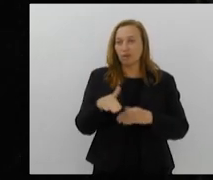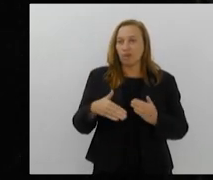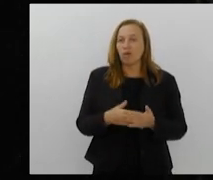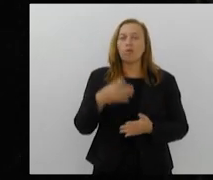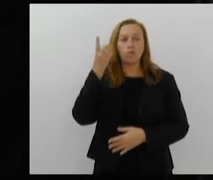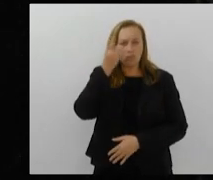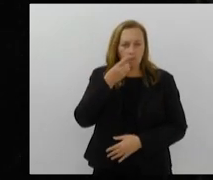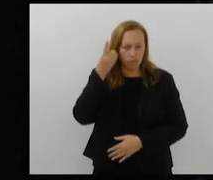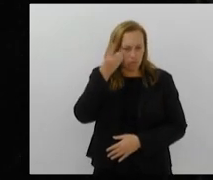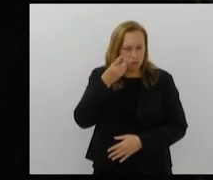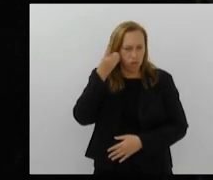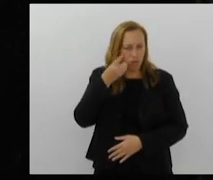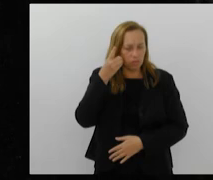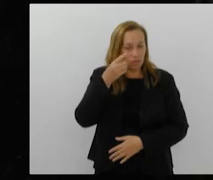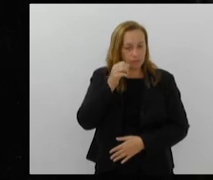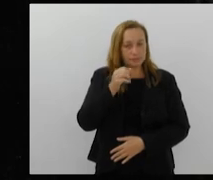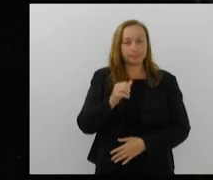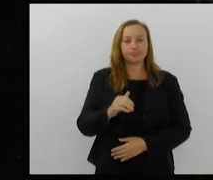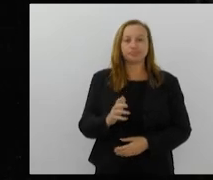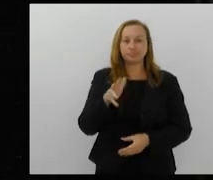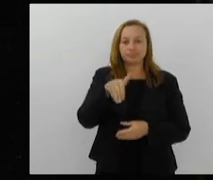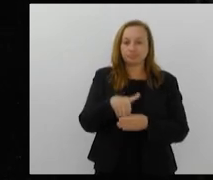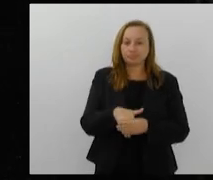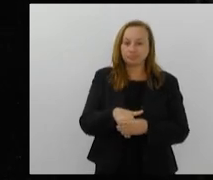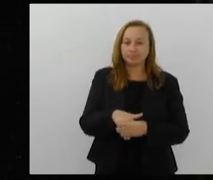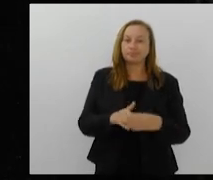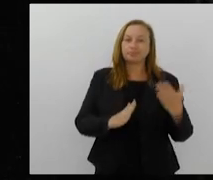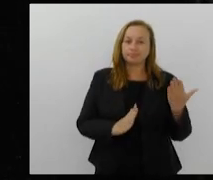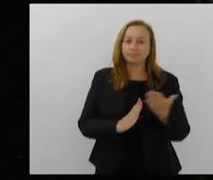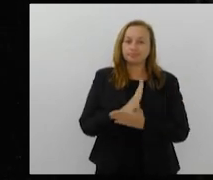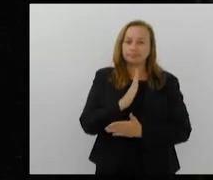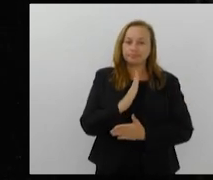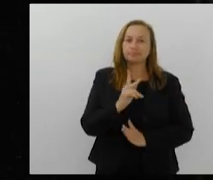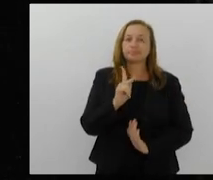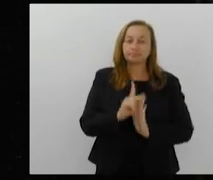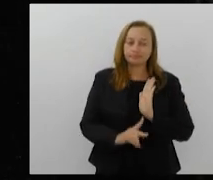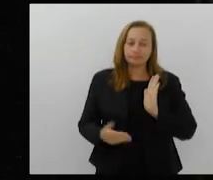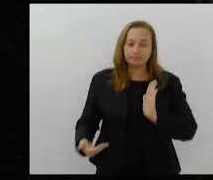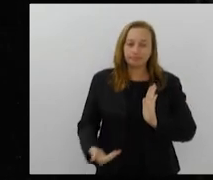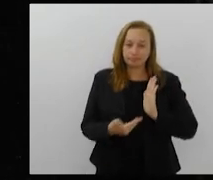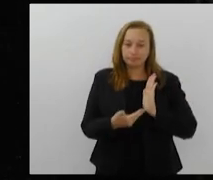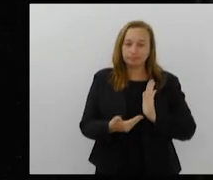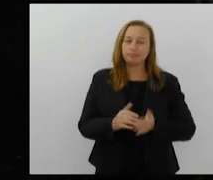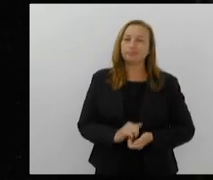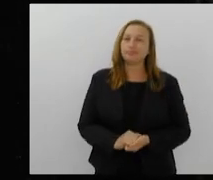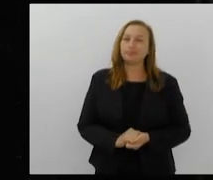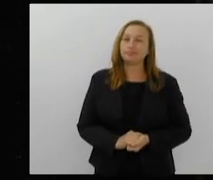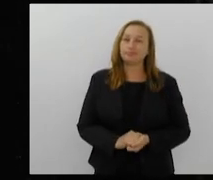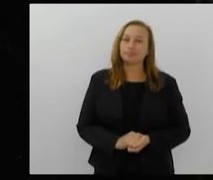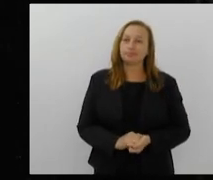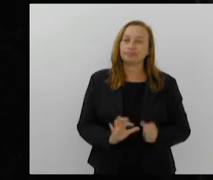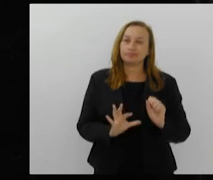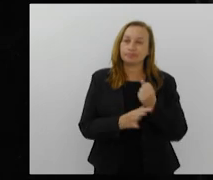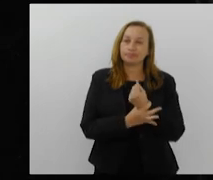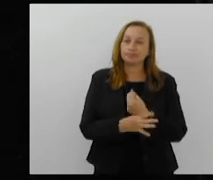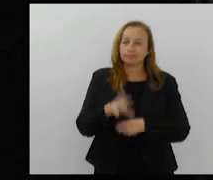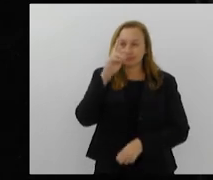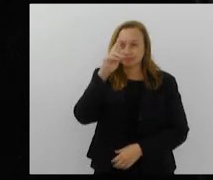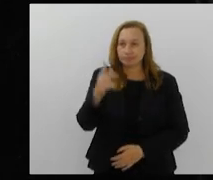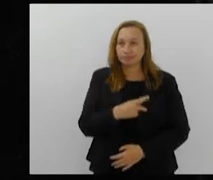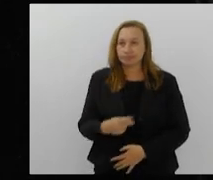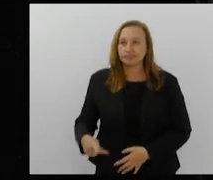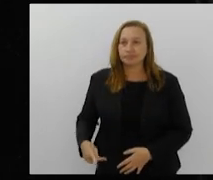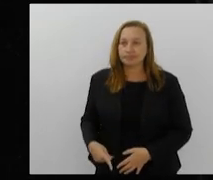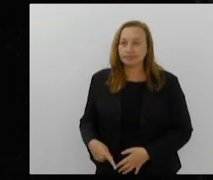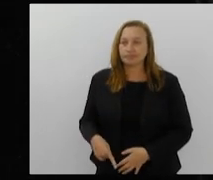e as deputadas que puderam e votaram na aprovação dessa lei. Garanto, senhor presidente, que é